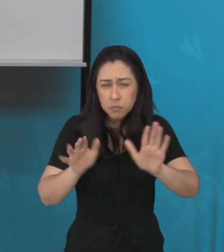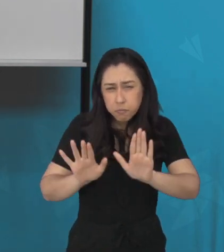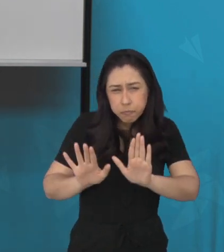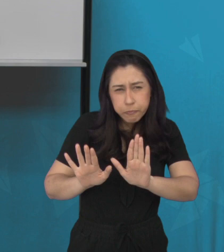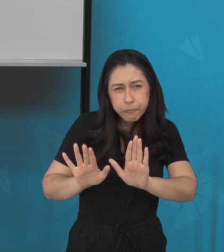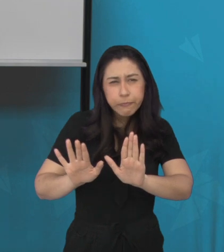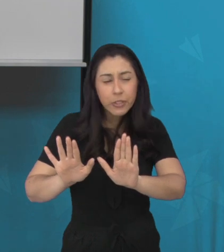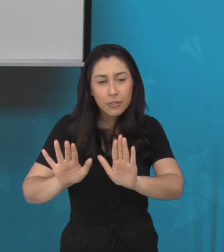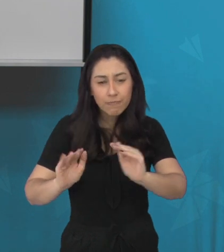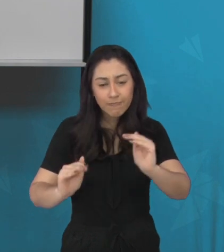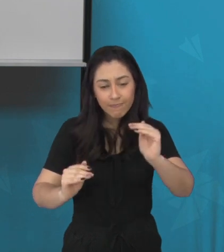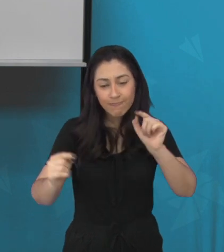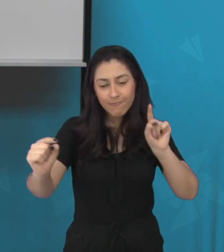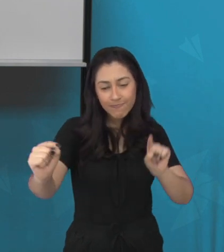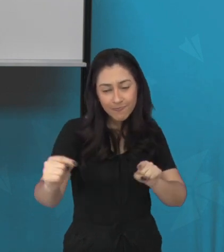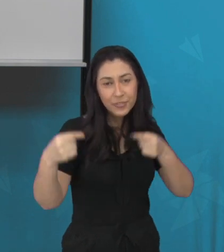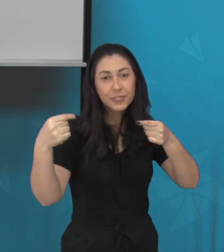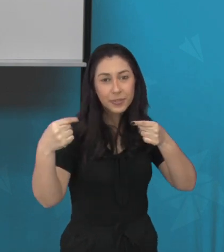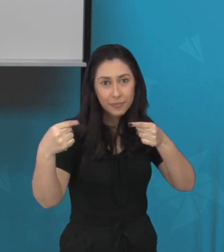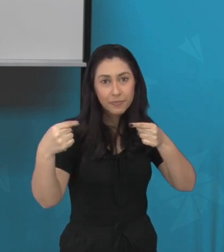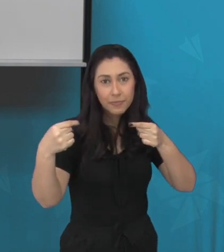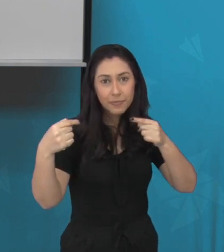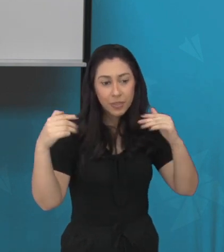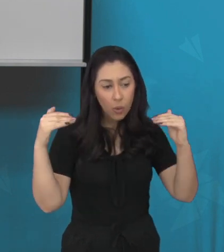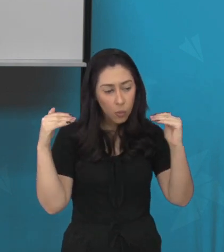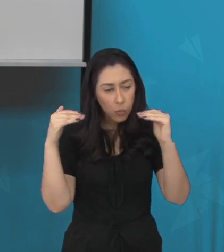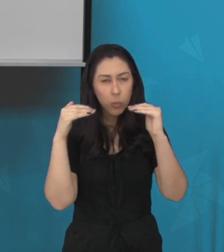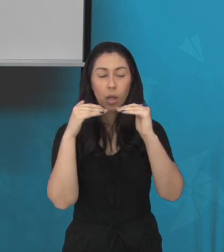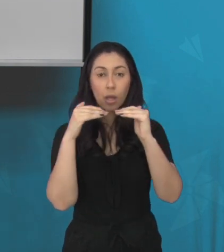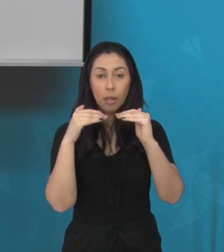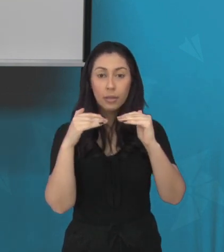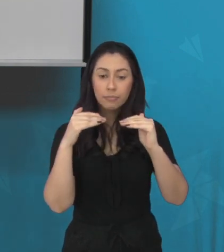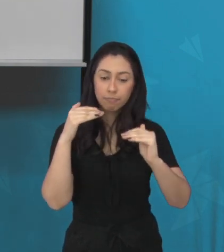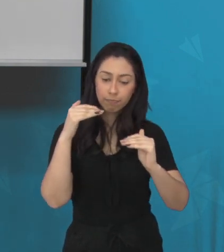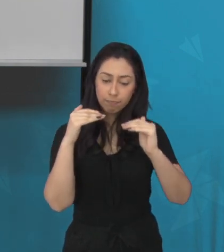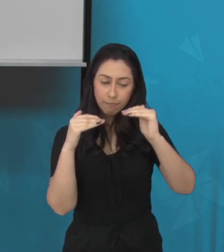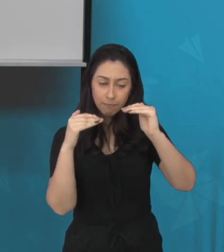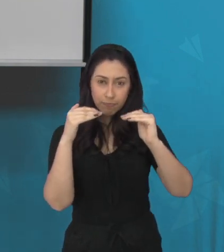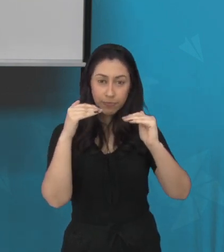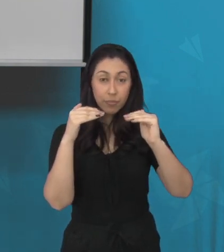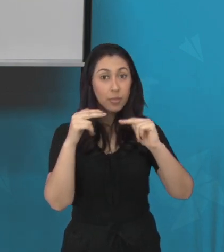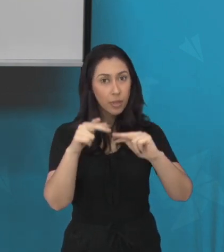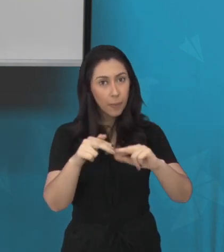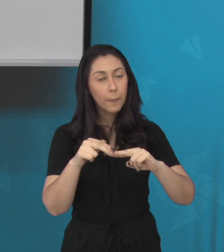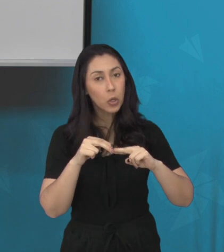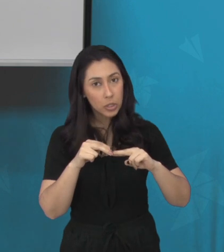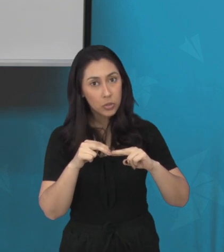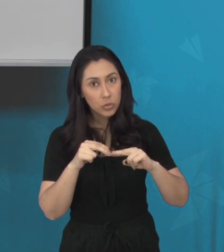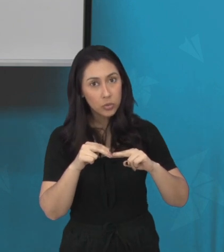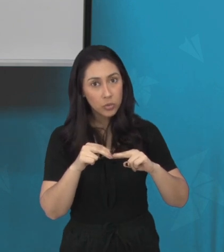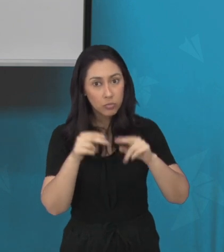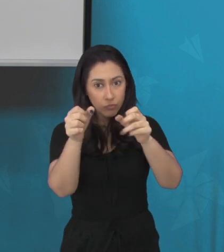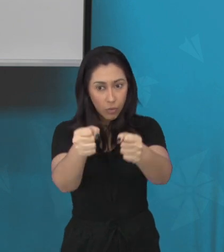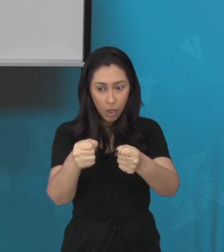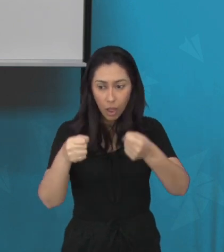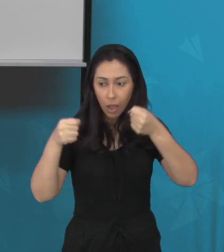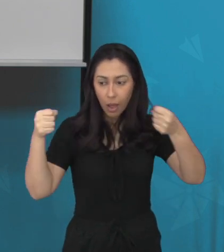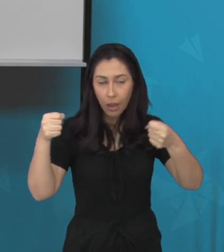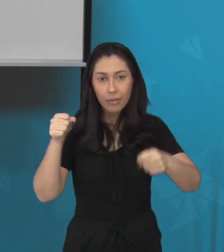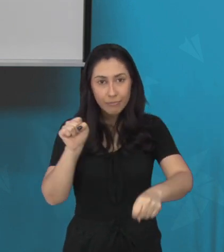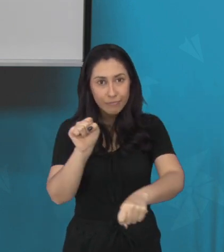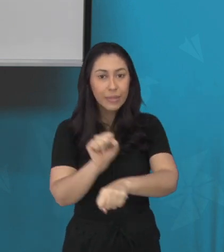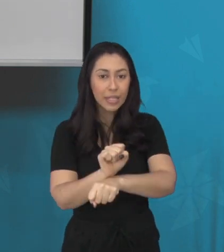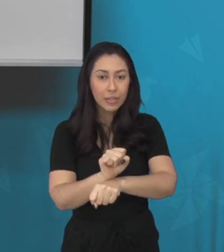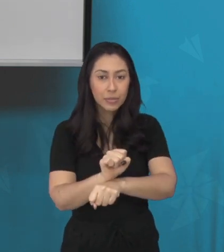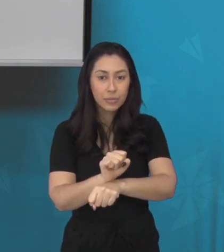força aplicada para que as duas se anulem. É isso que faz com que o guarda-roupas se permaneça parado, em equilíbrio.